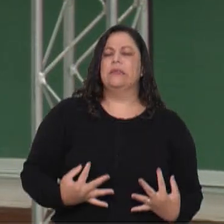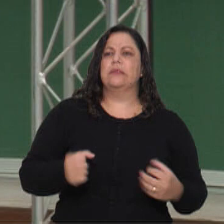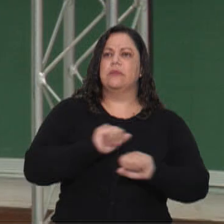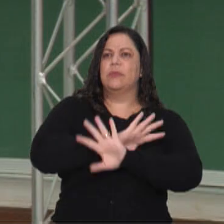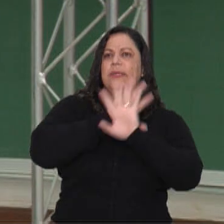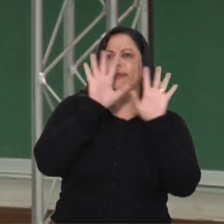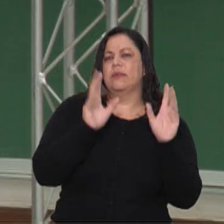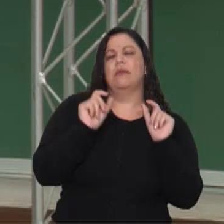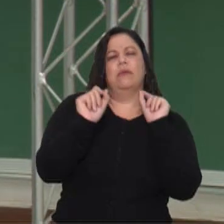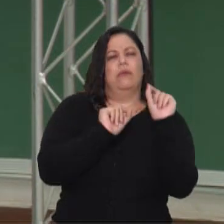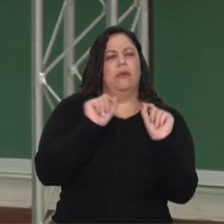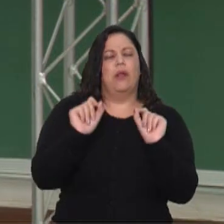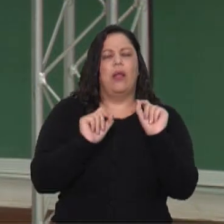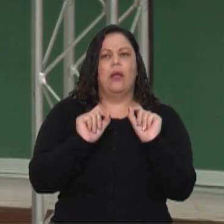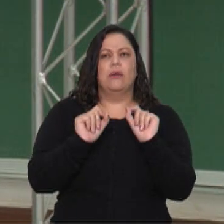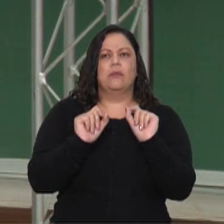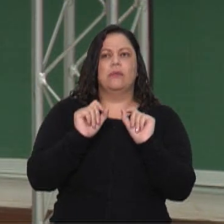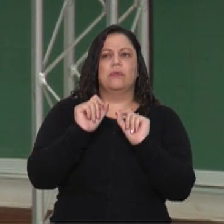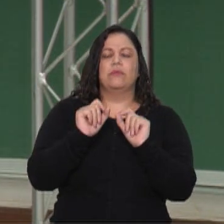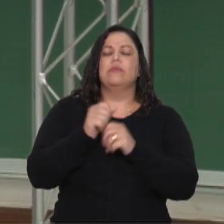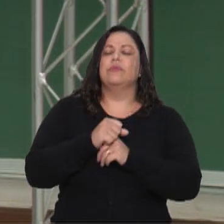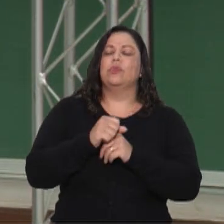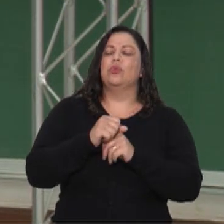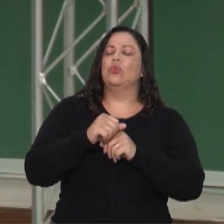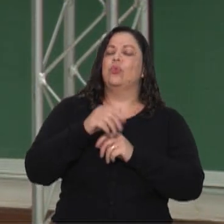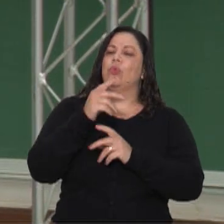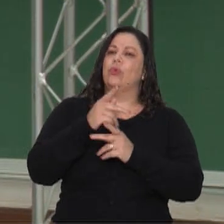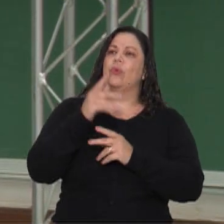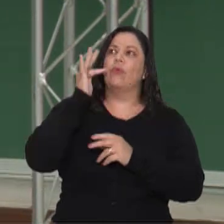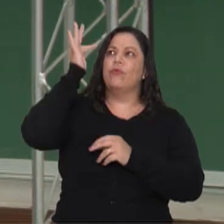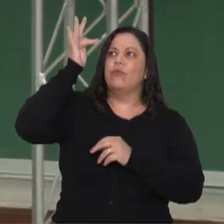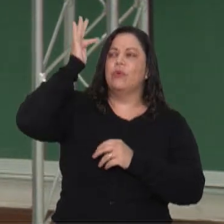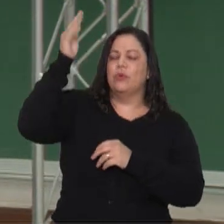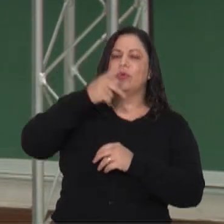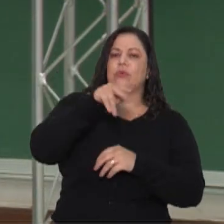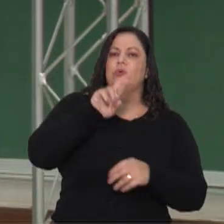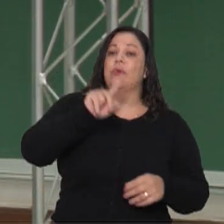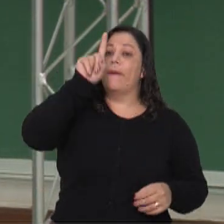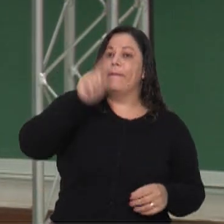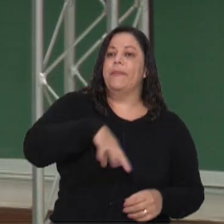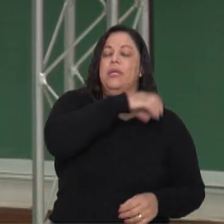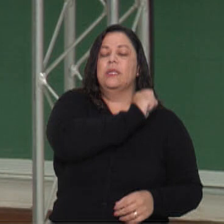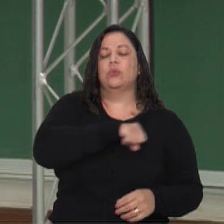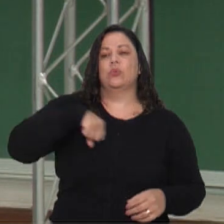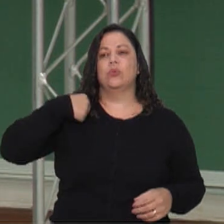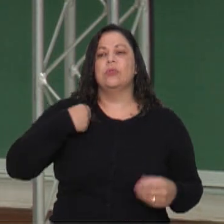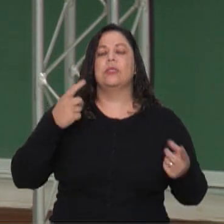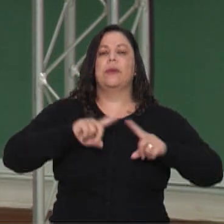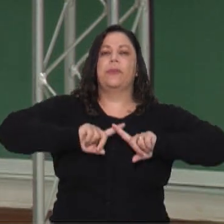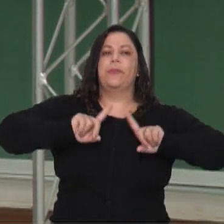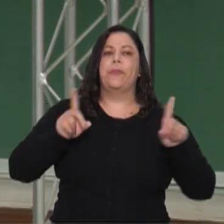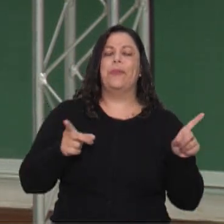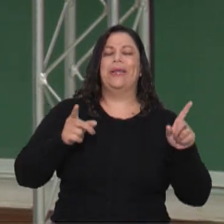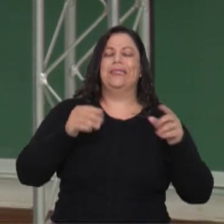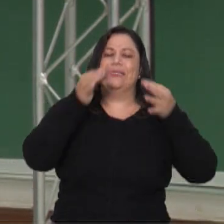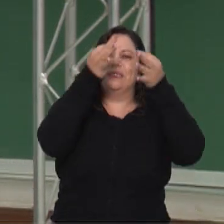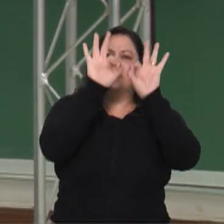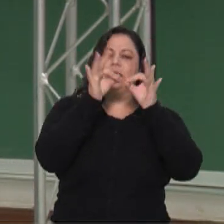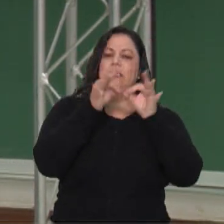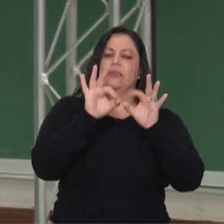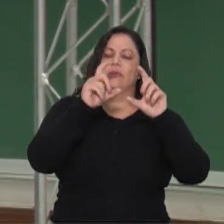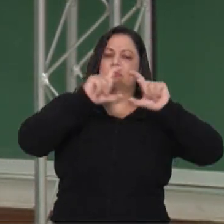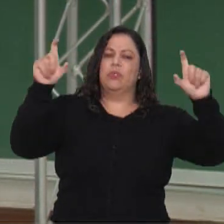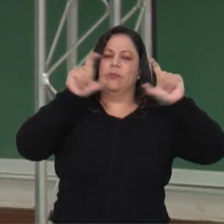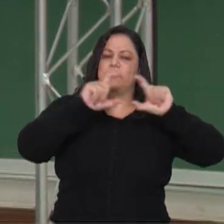do filósofo pré-socrático. Sim, temos doxografias que são explicações de fragmentos, mas também temos